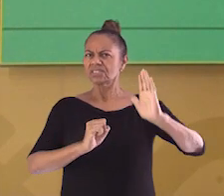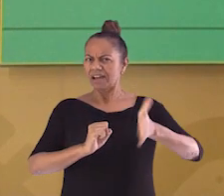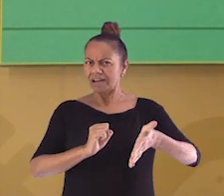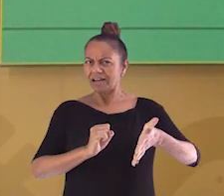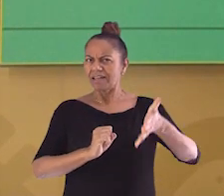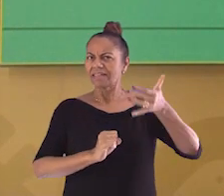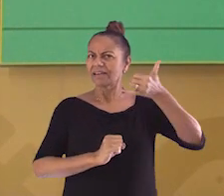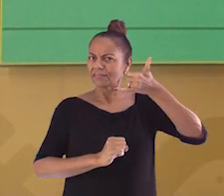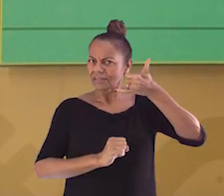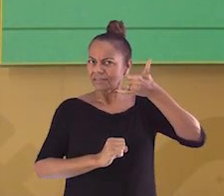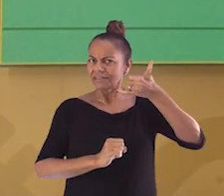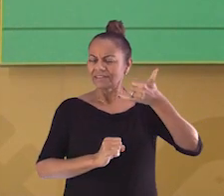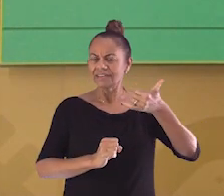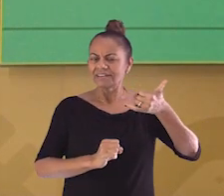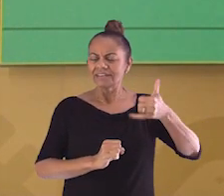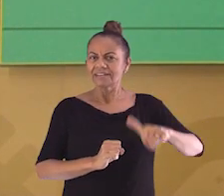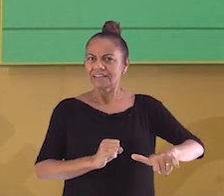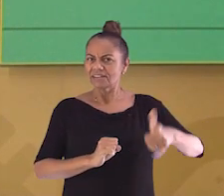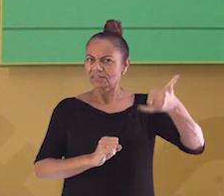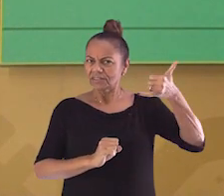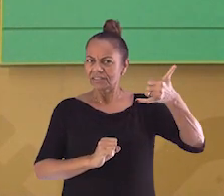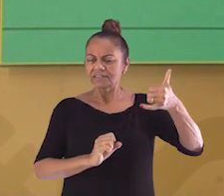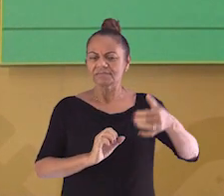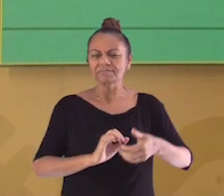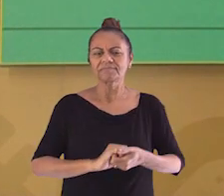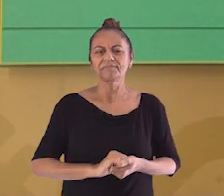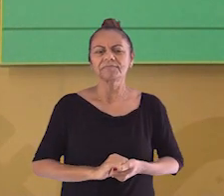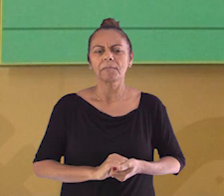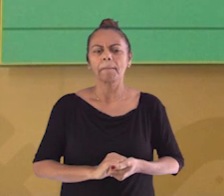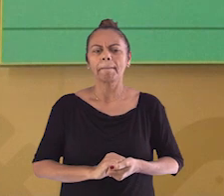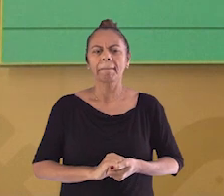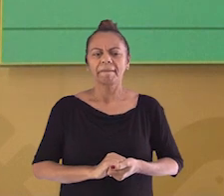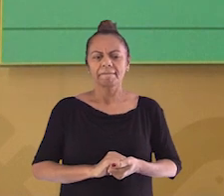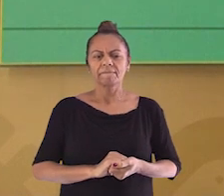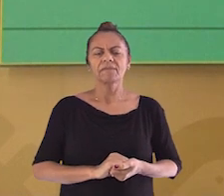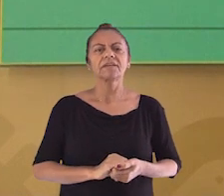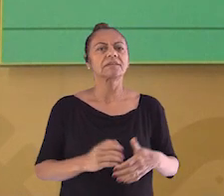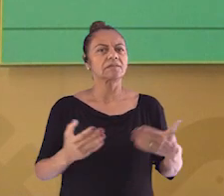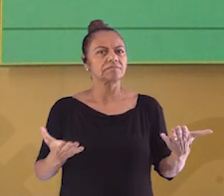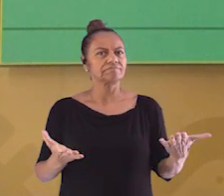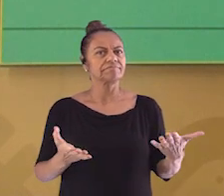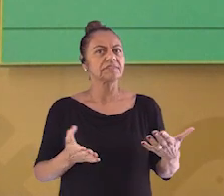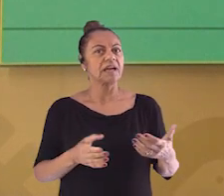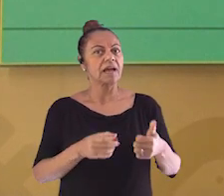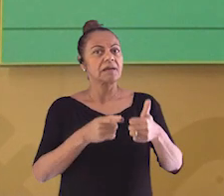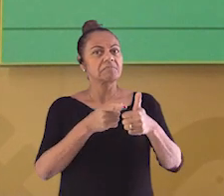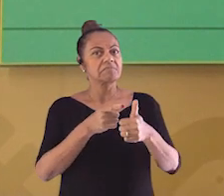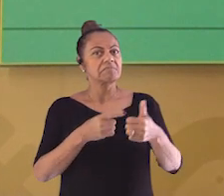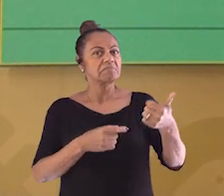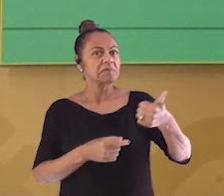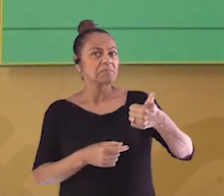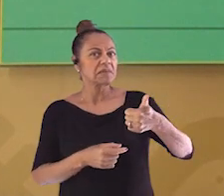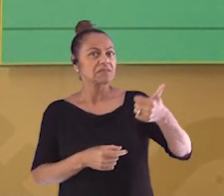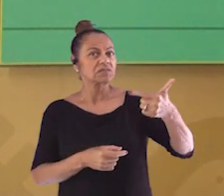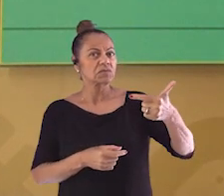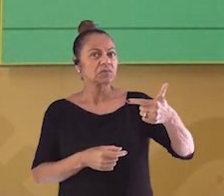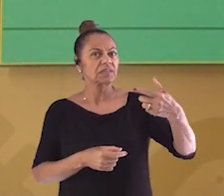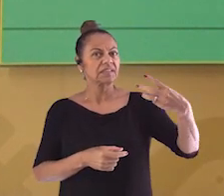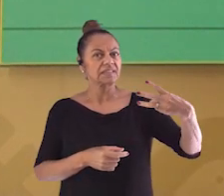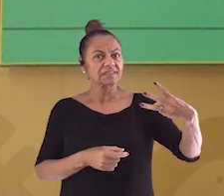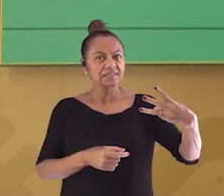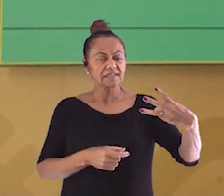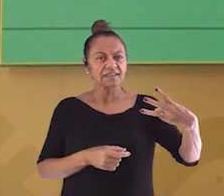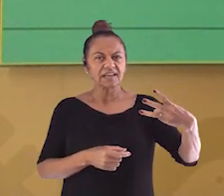aí? Passamos por 3 revoluções industriais até chegar aqui estamos. Será que já existia